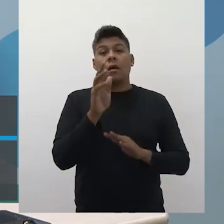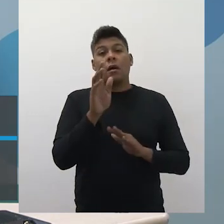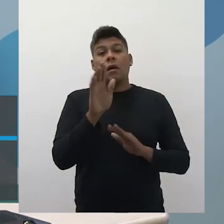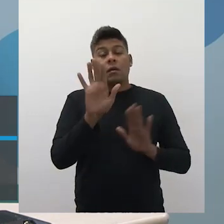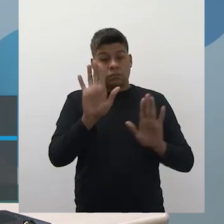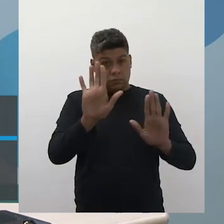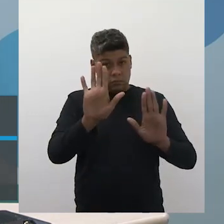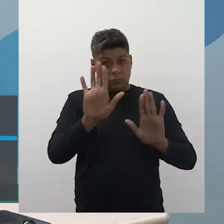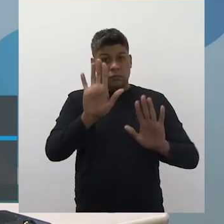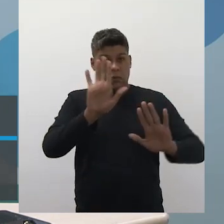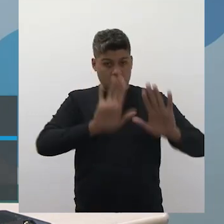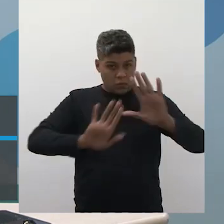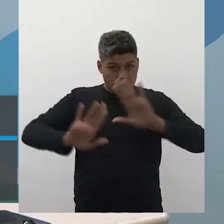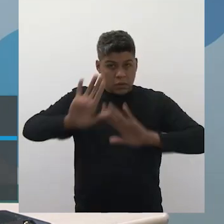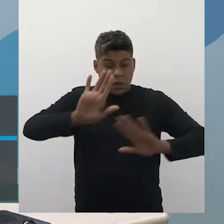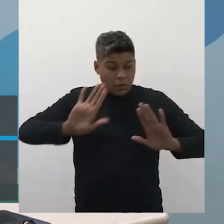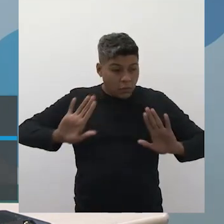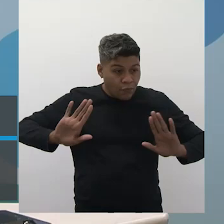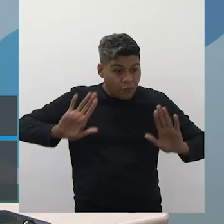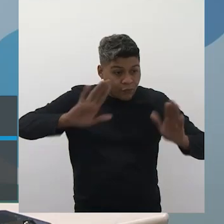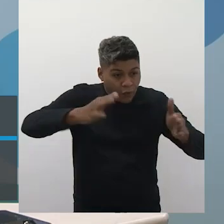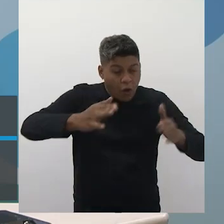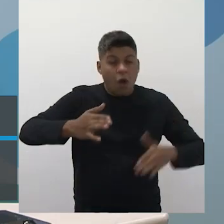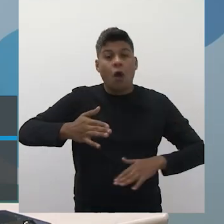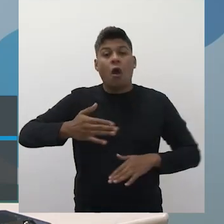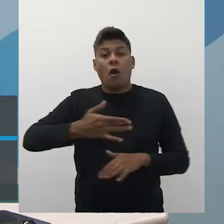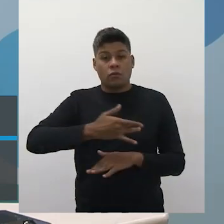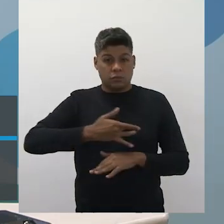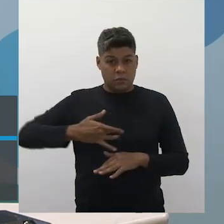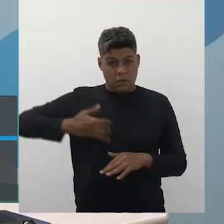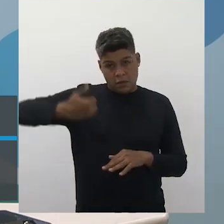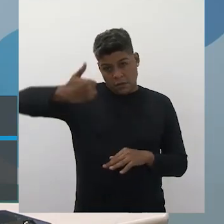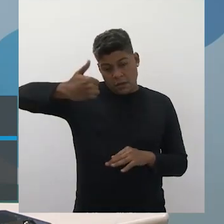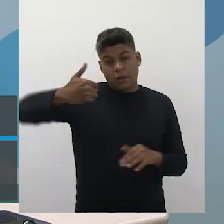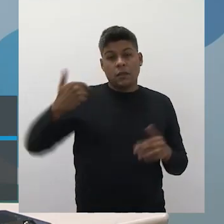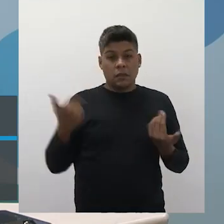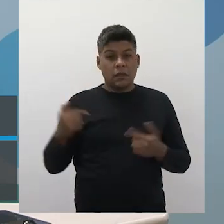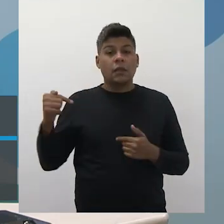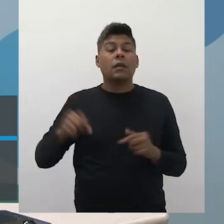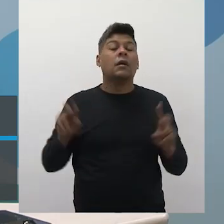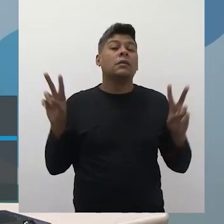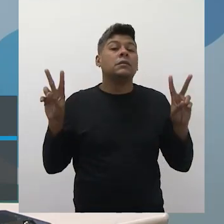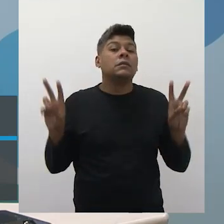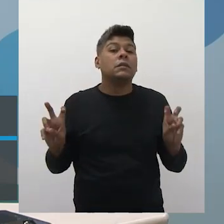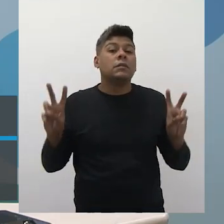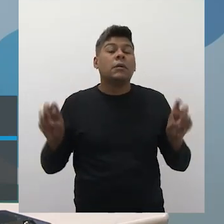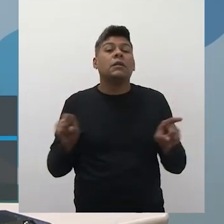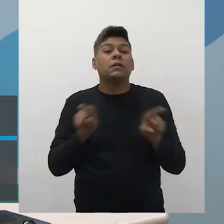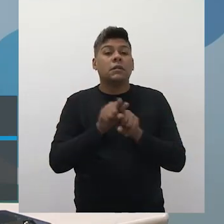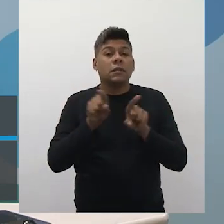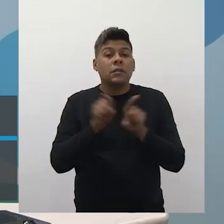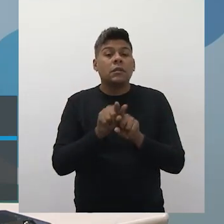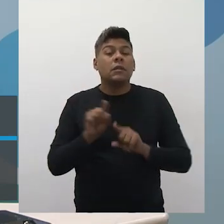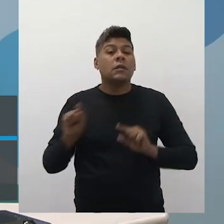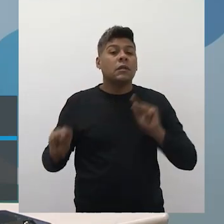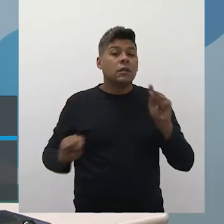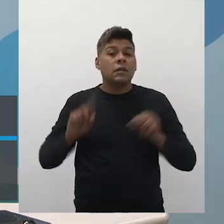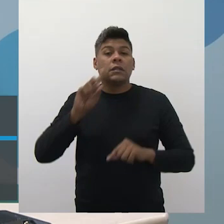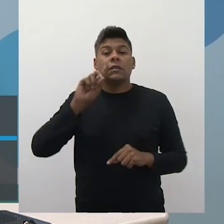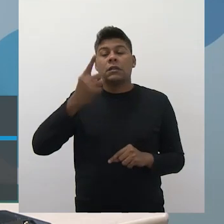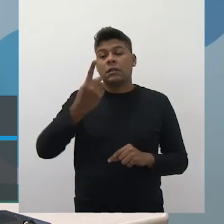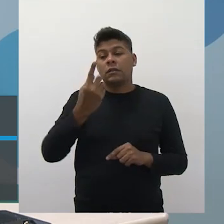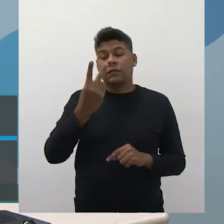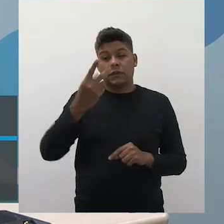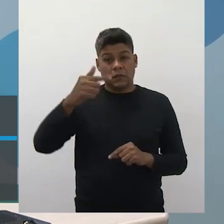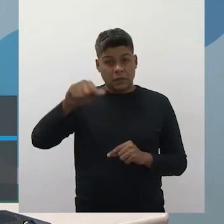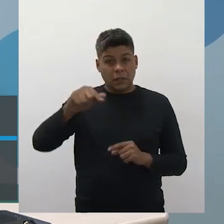com o bem-estar e o foco. Né? Então, uma sugestão que nós estamos trabalhando aqui é sobre essa temática e também que foi tratada, né, no dia 27,